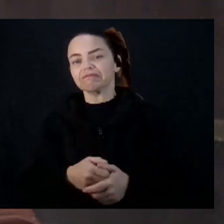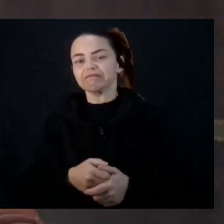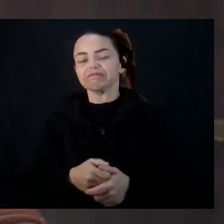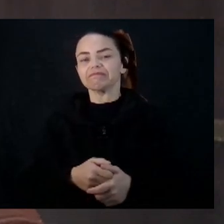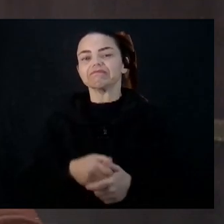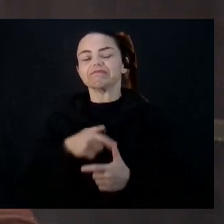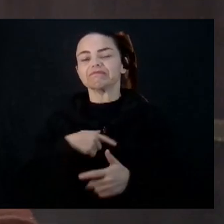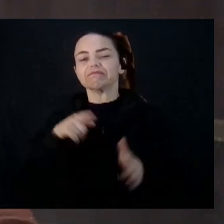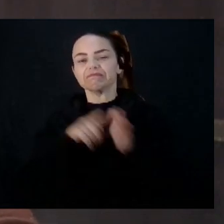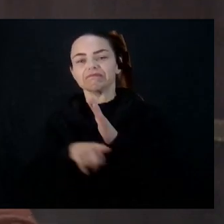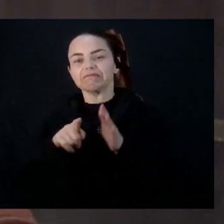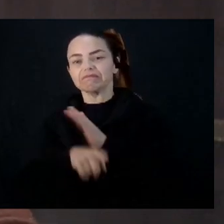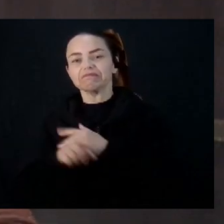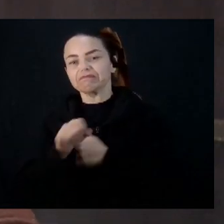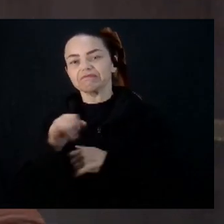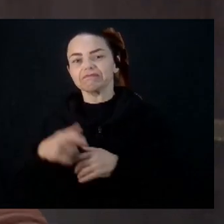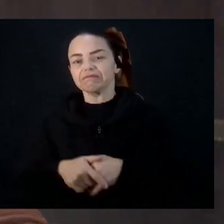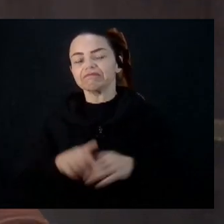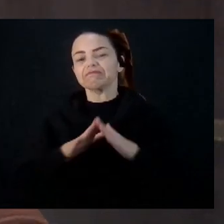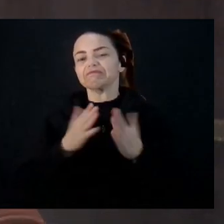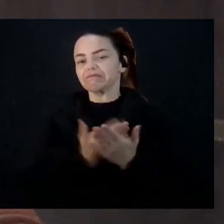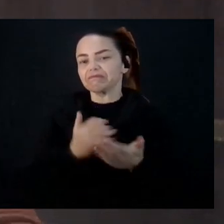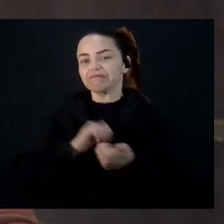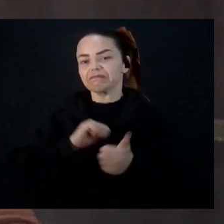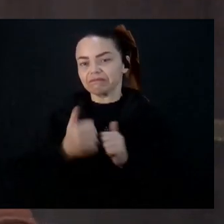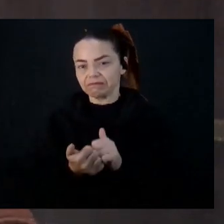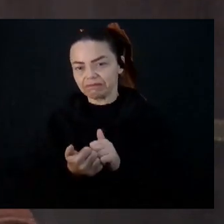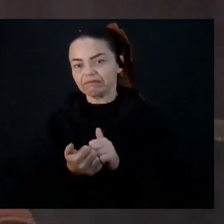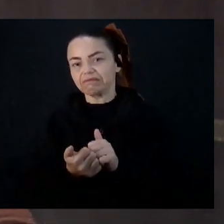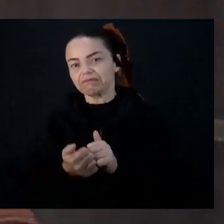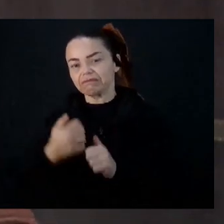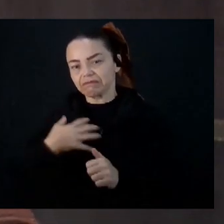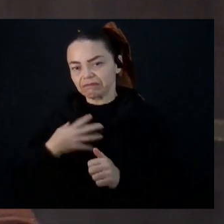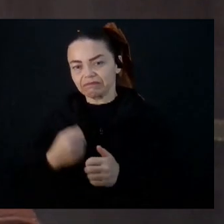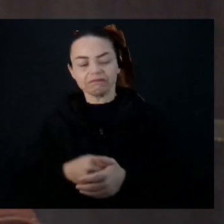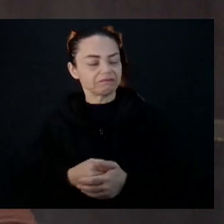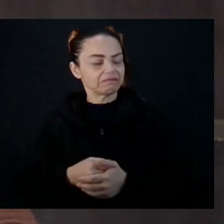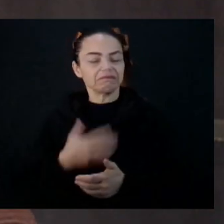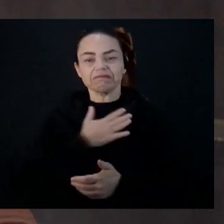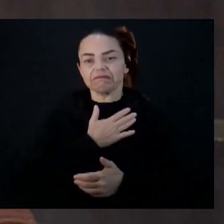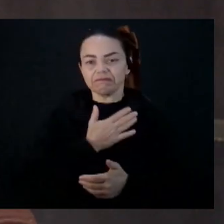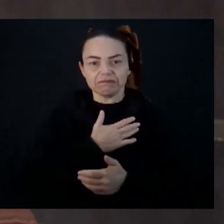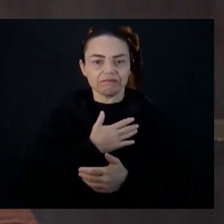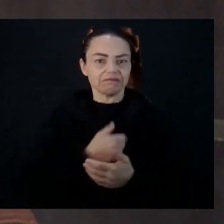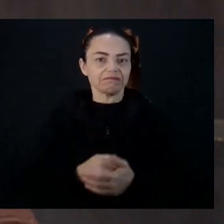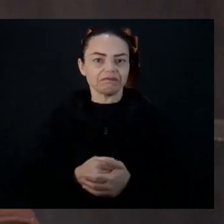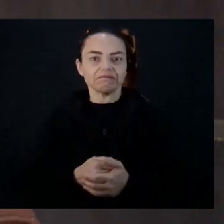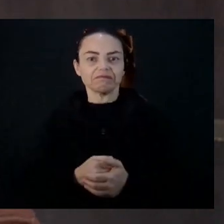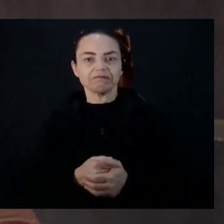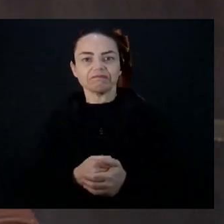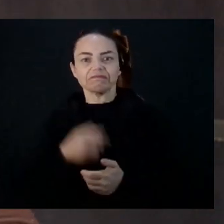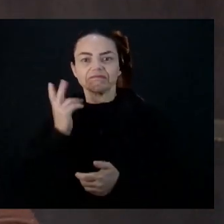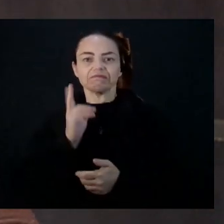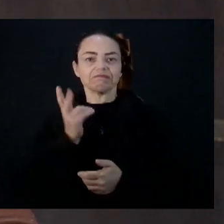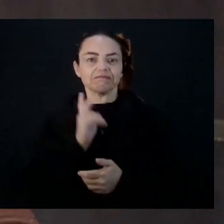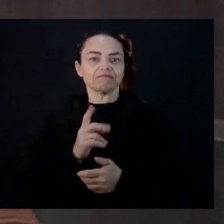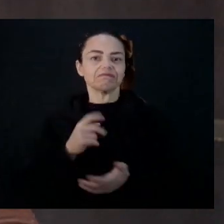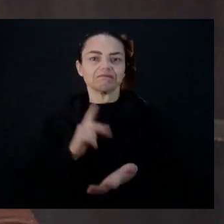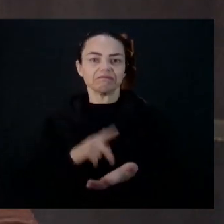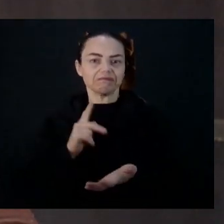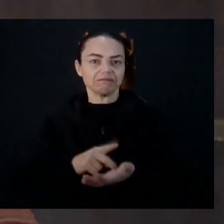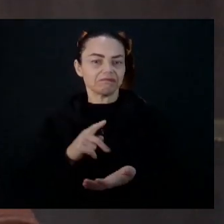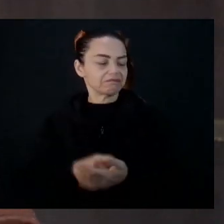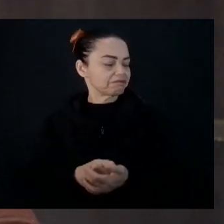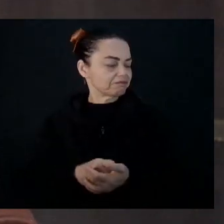perguntas, né? Será que essa escola se adapta com o meu filho ou comigo? Então, sempre realmente estar em troca com